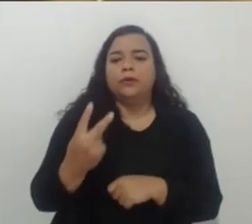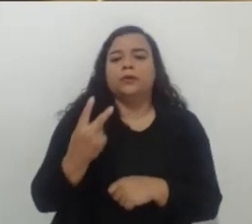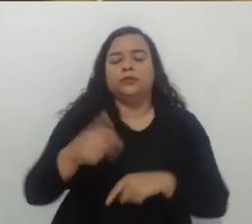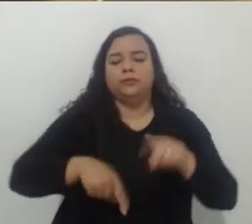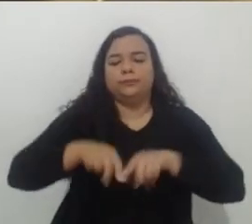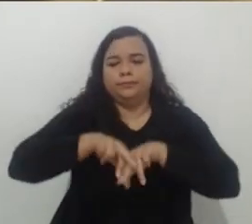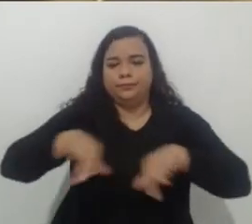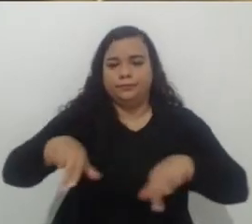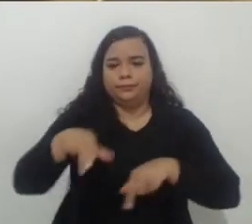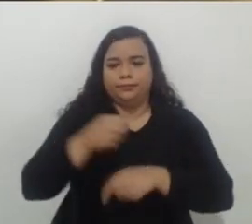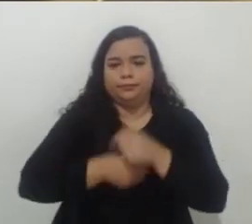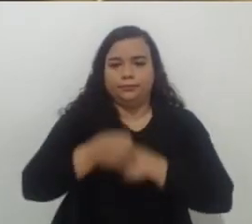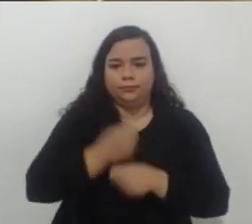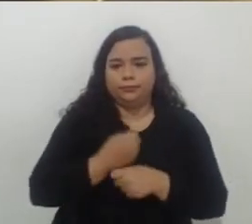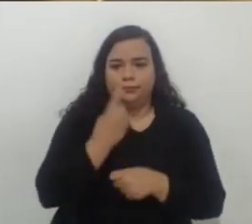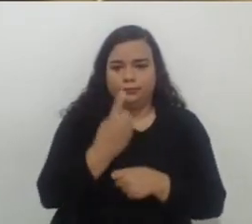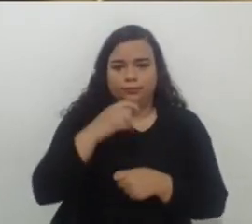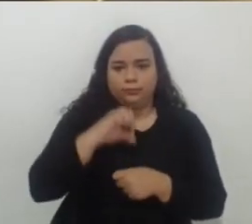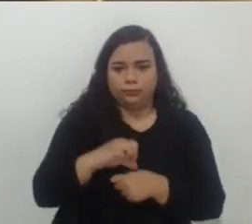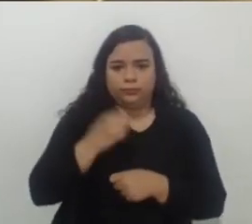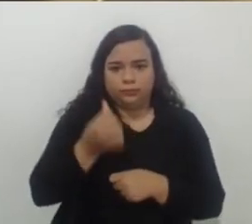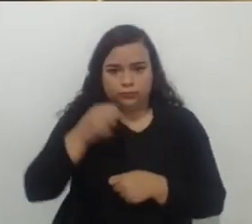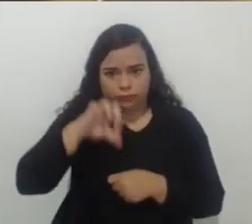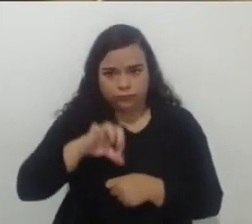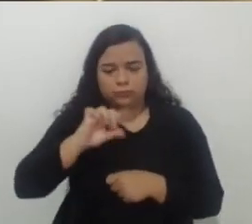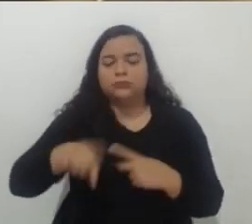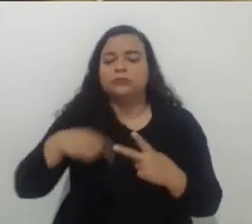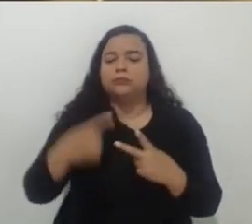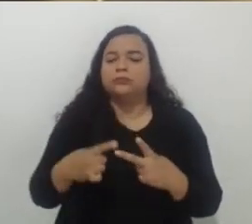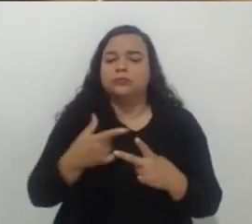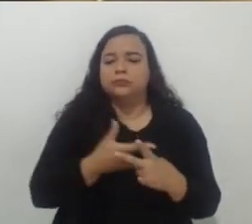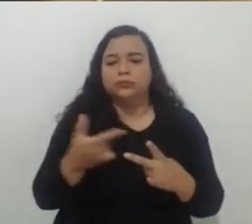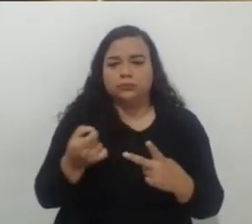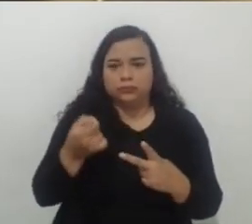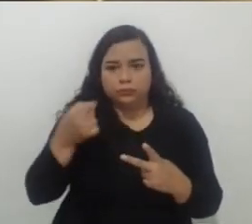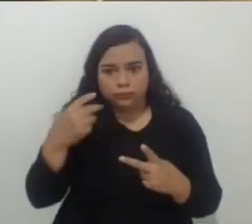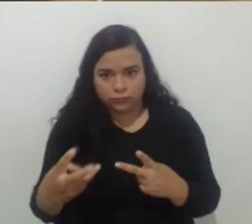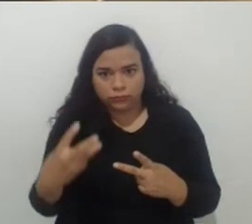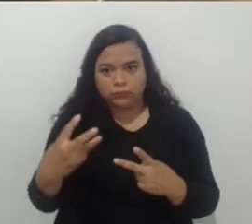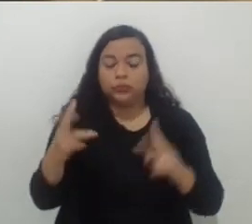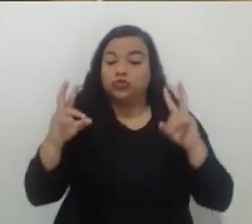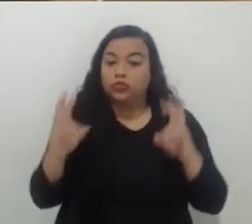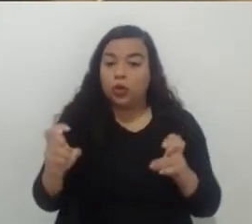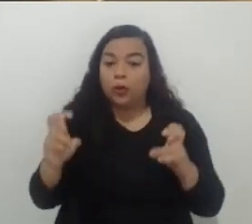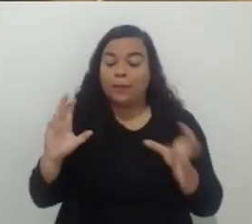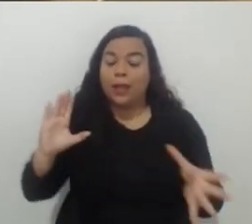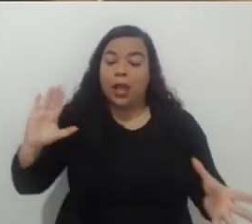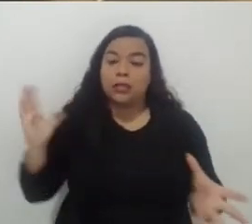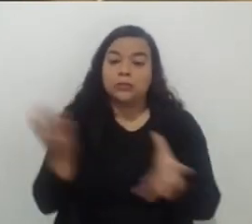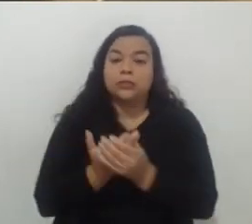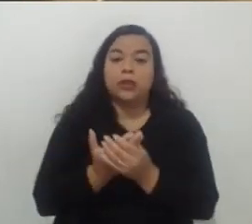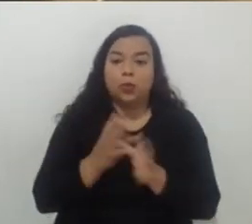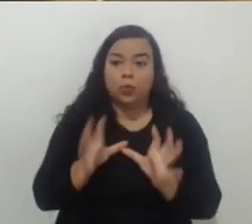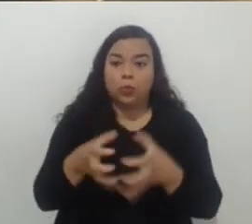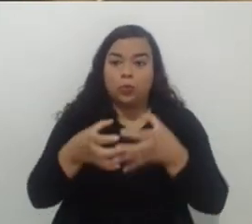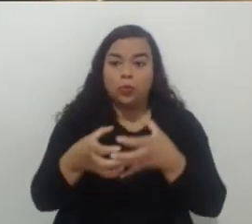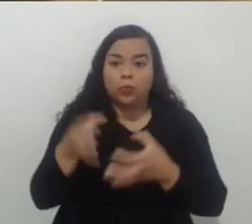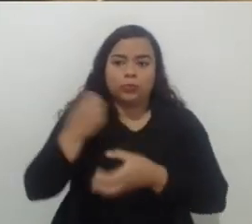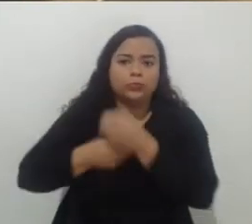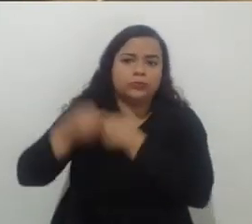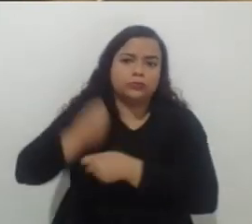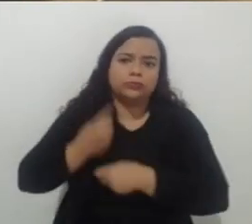de 2003, referentes a uma ação coletiva do ano de 1992. Neste